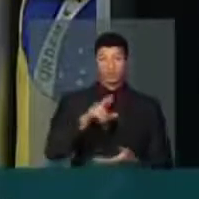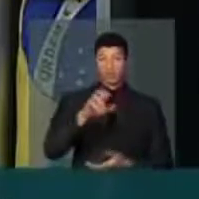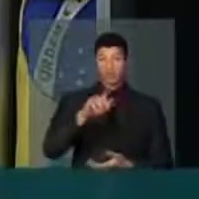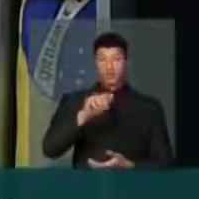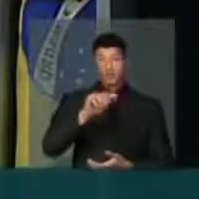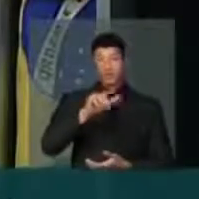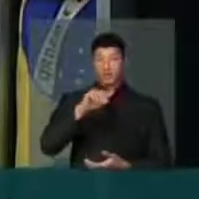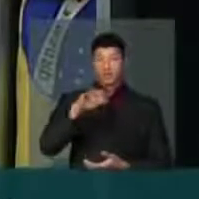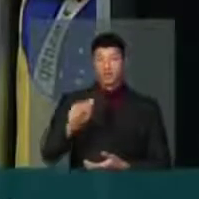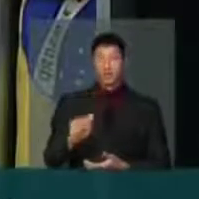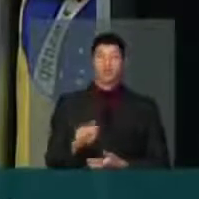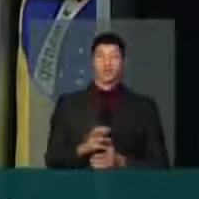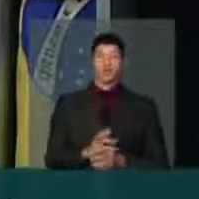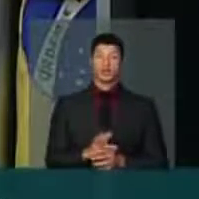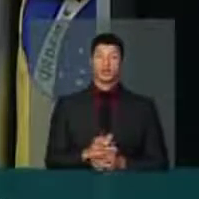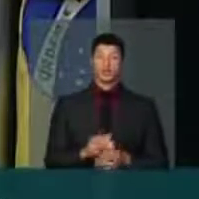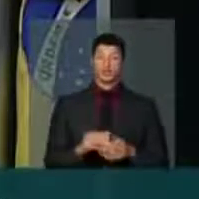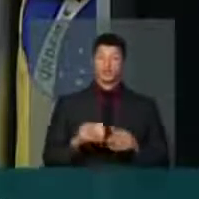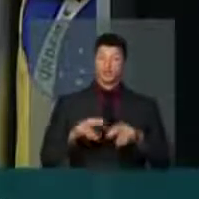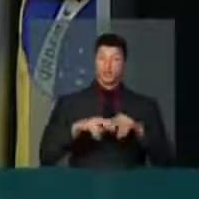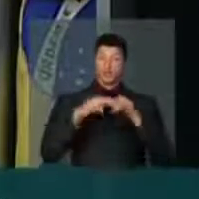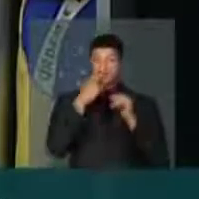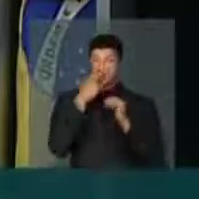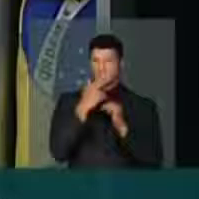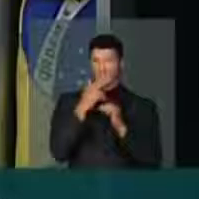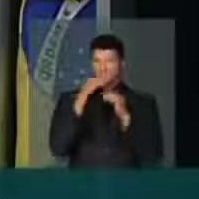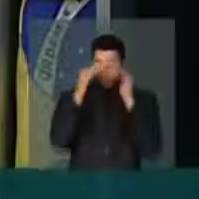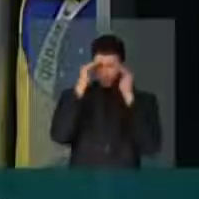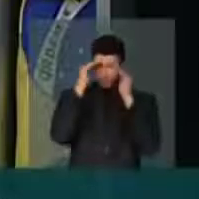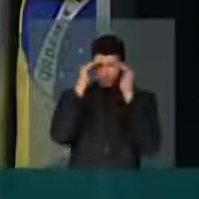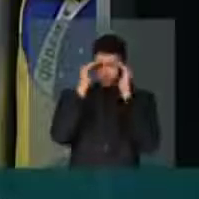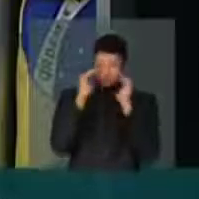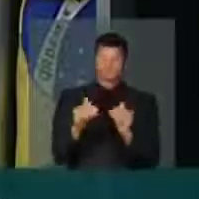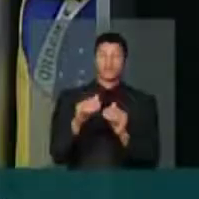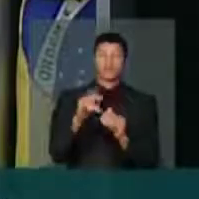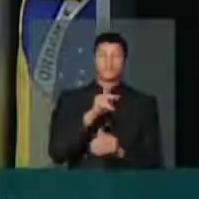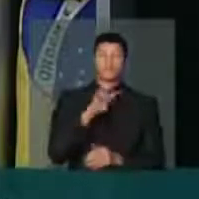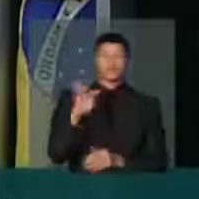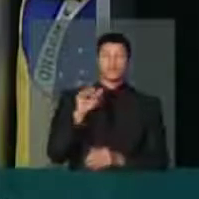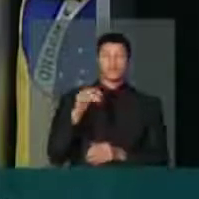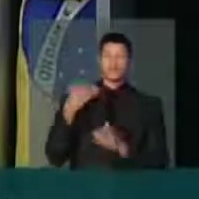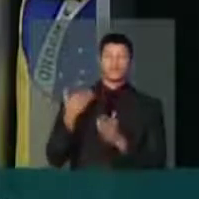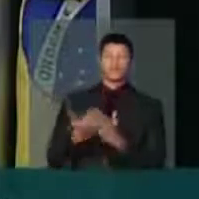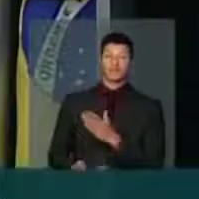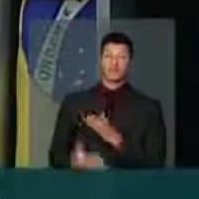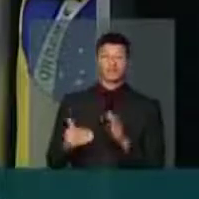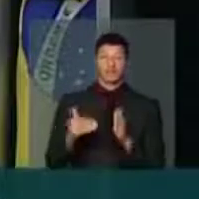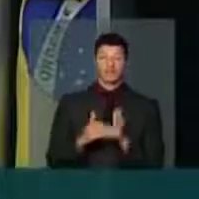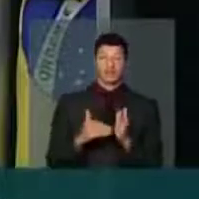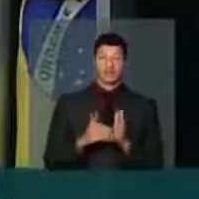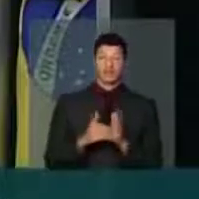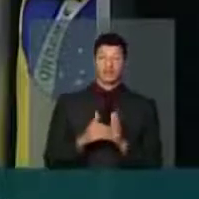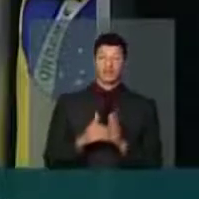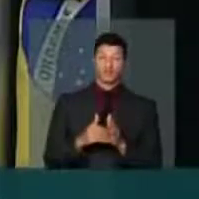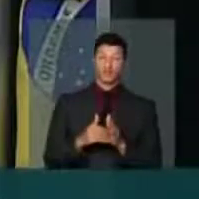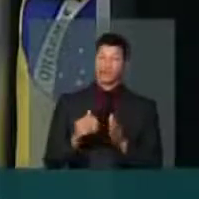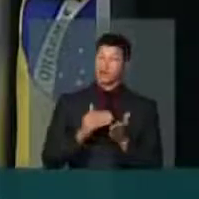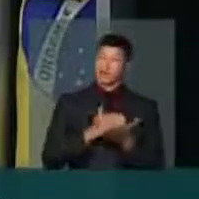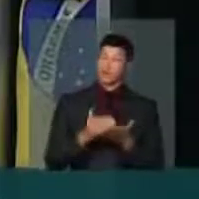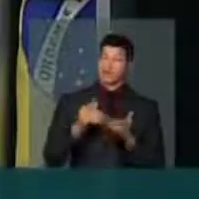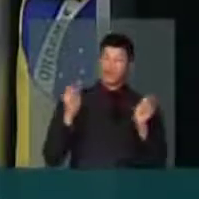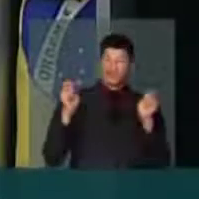regalias. A cegueira do petismo é tanta que eles perderam até a